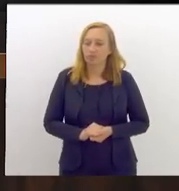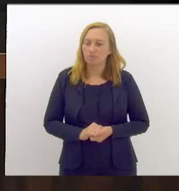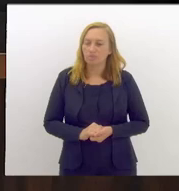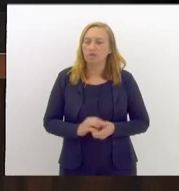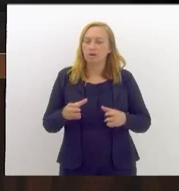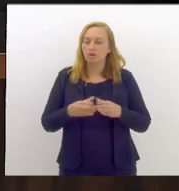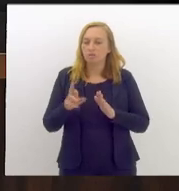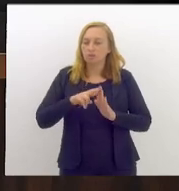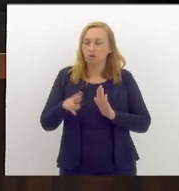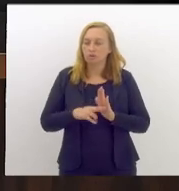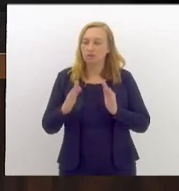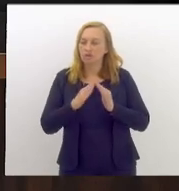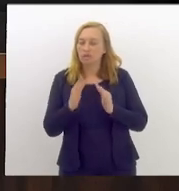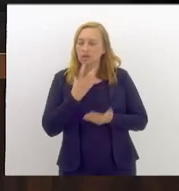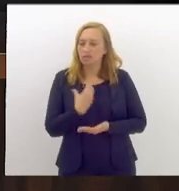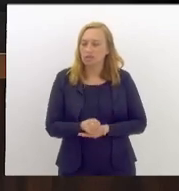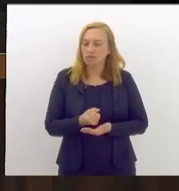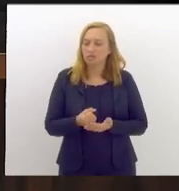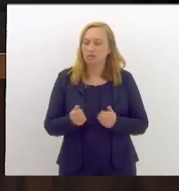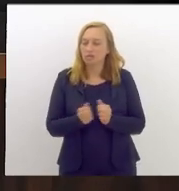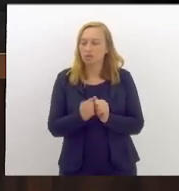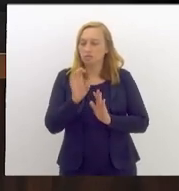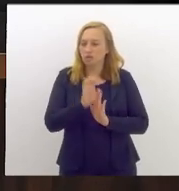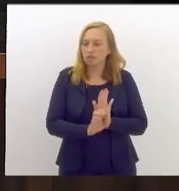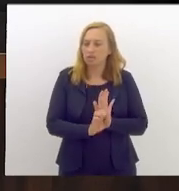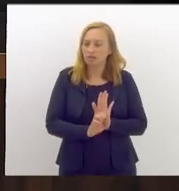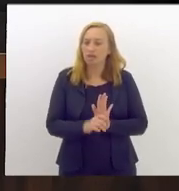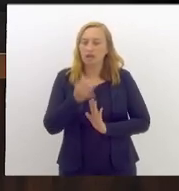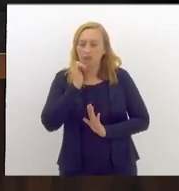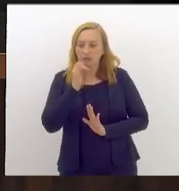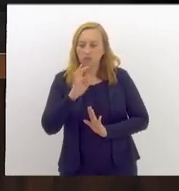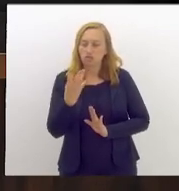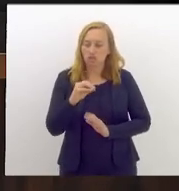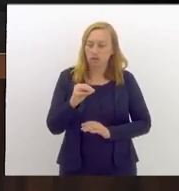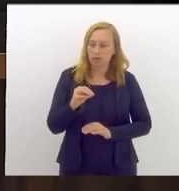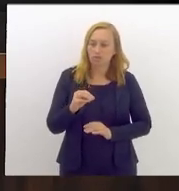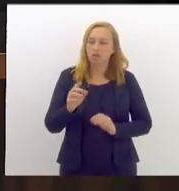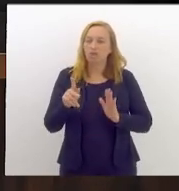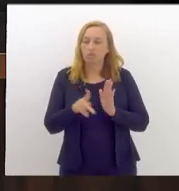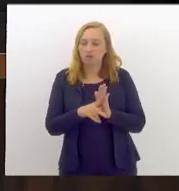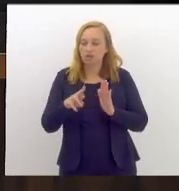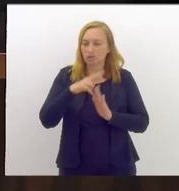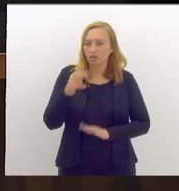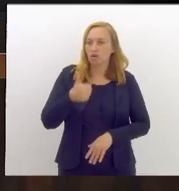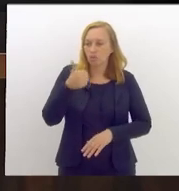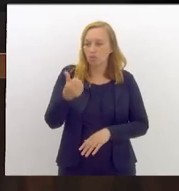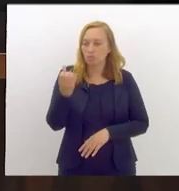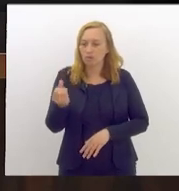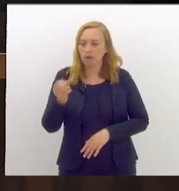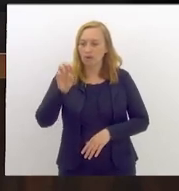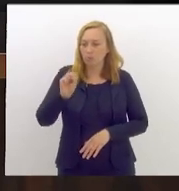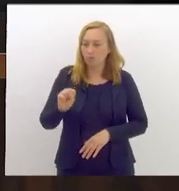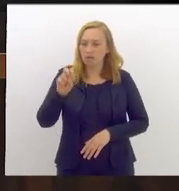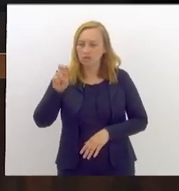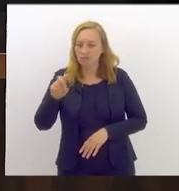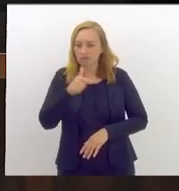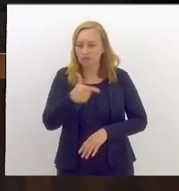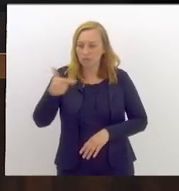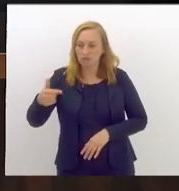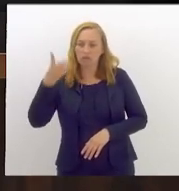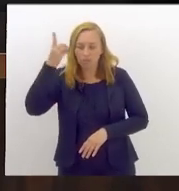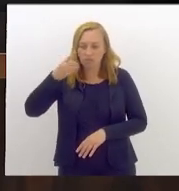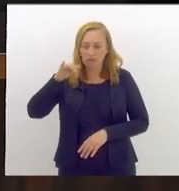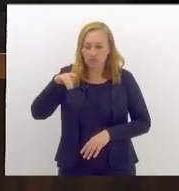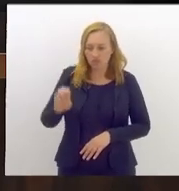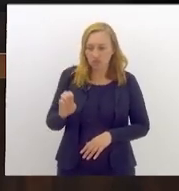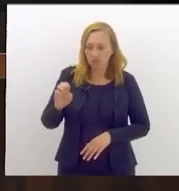de normas favorável com emendas relatou Thiago Pampulha projeto de resolução 1685 de 22 da autoria Deputado